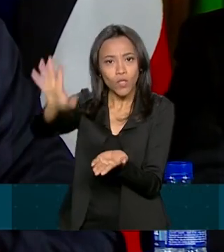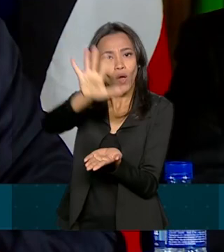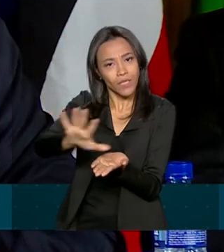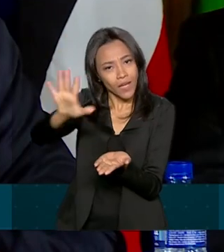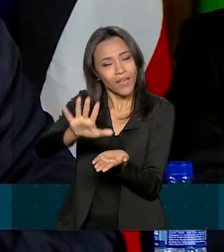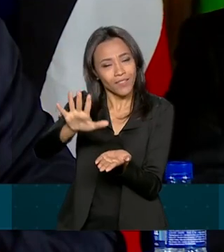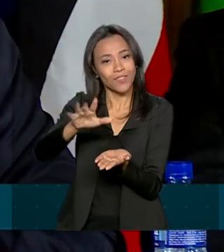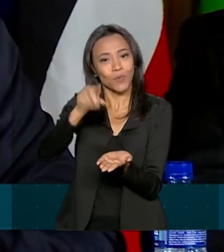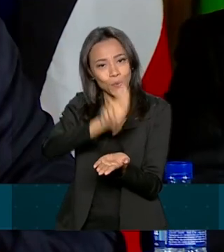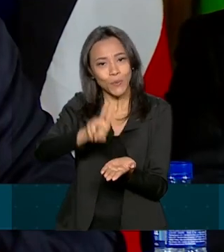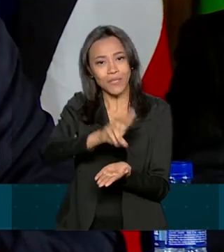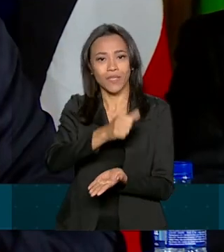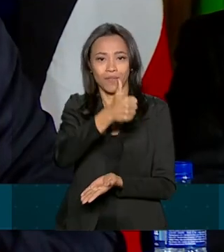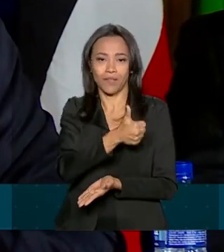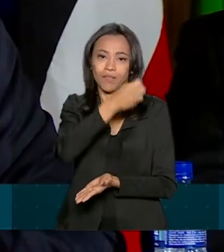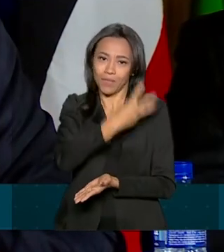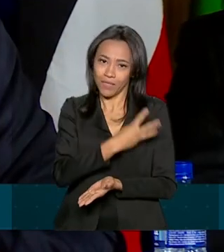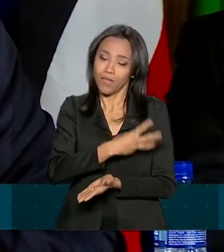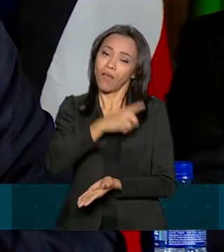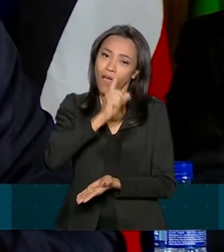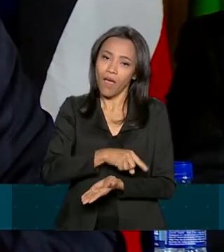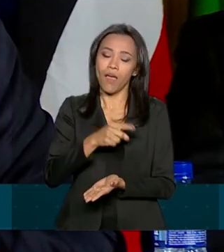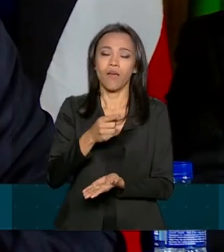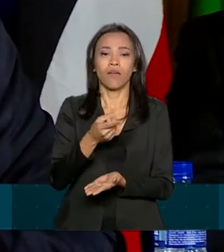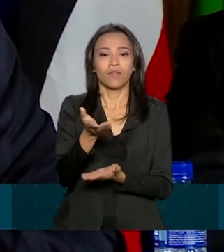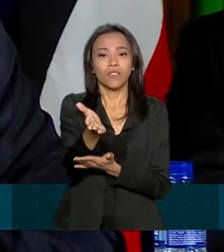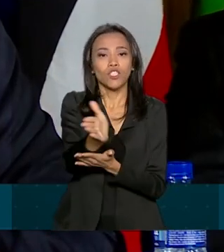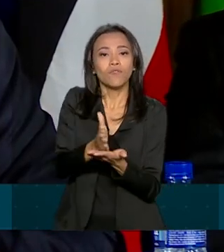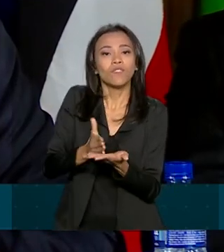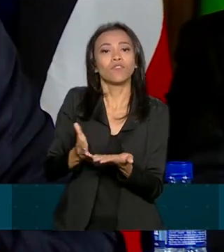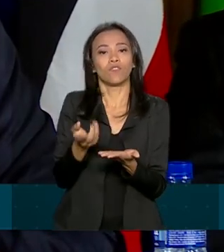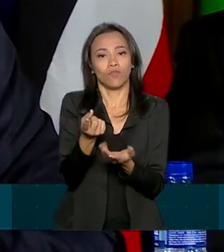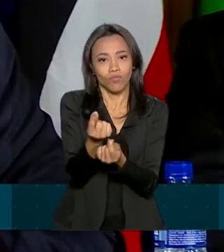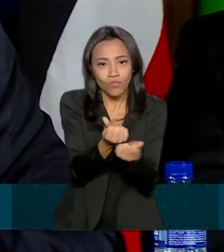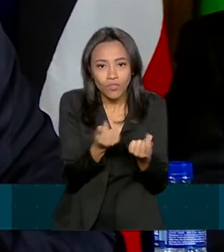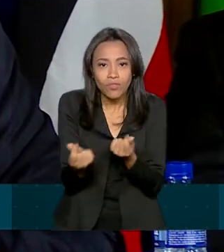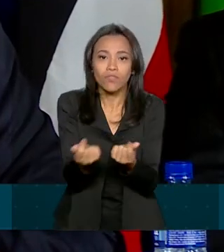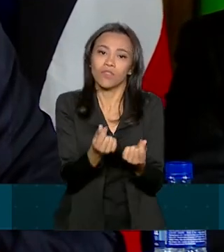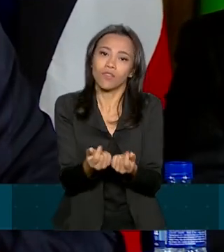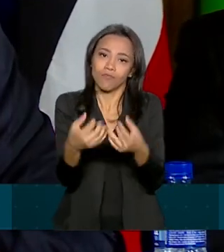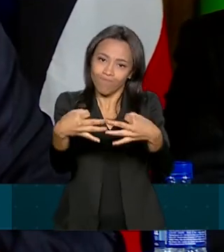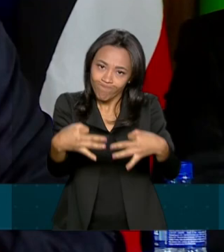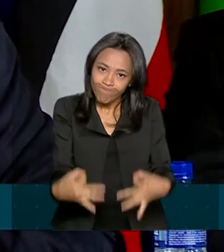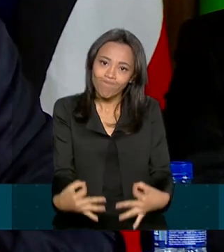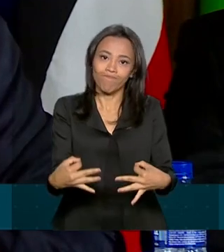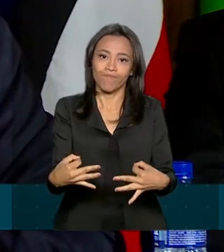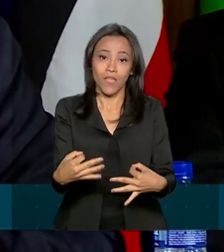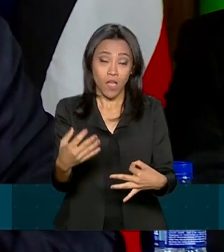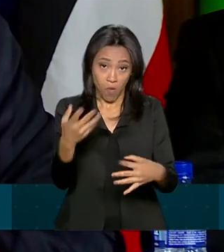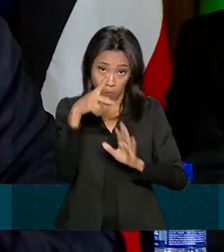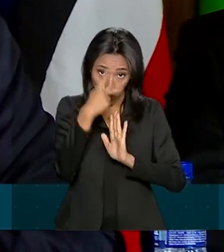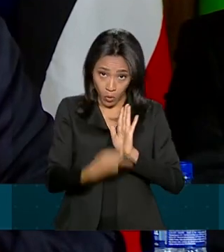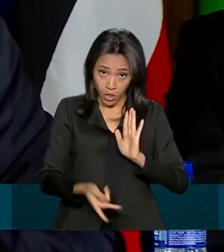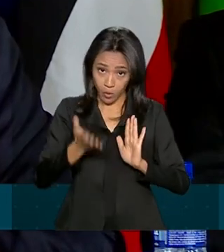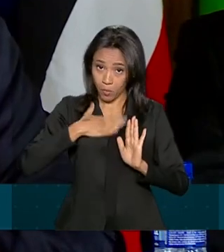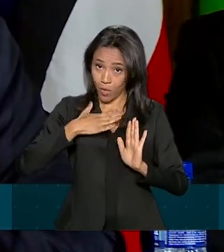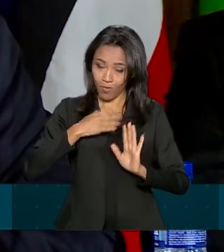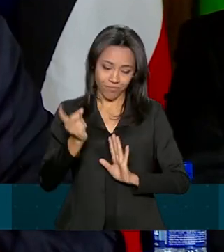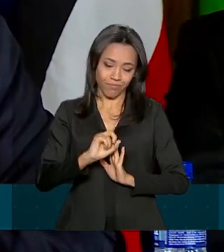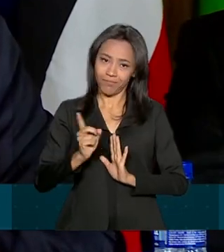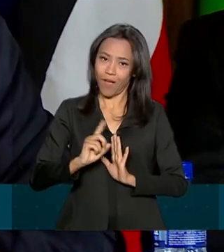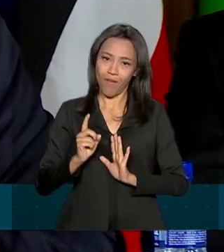É uma maneira, então, de distribuição de renda justa e saudável. Digo esse projeto, esse, que não é meu, vem lá de trás.